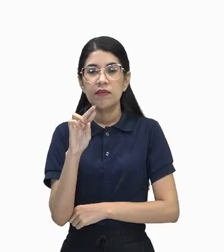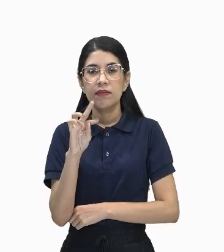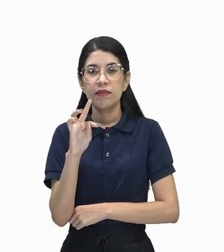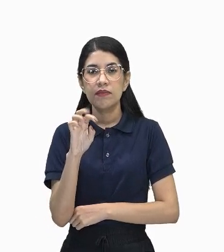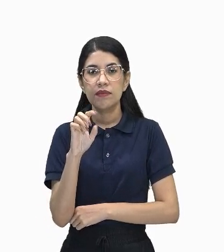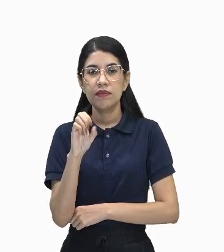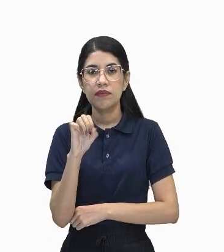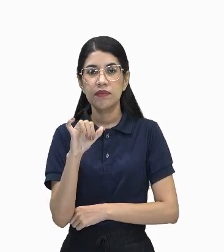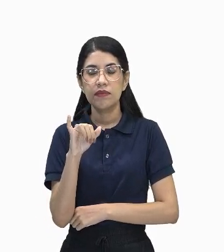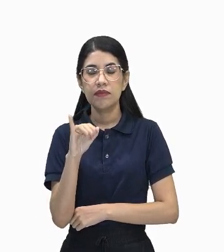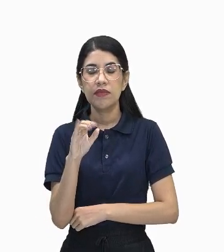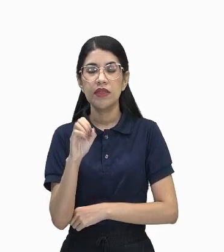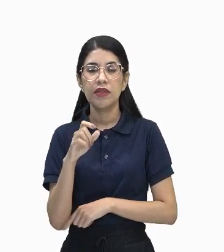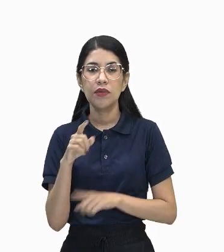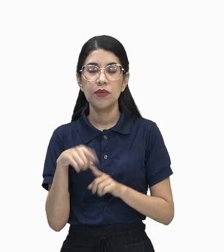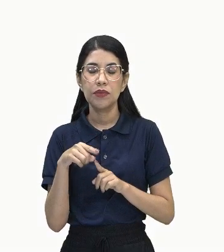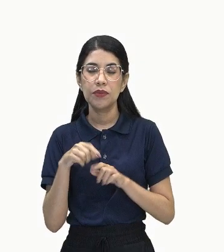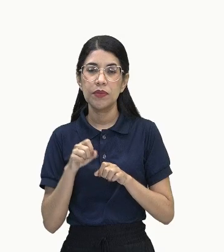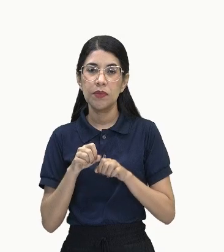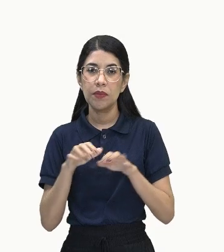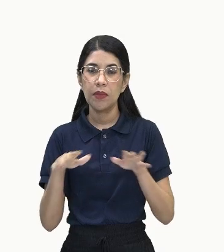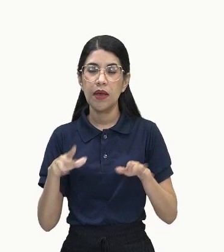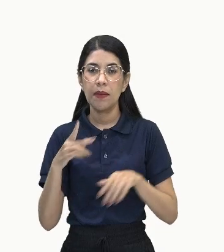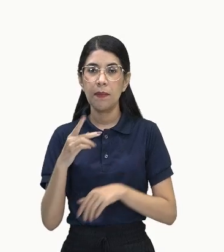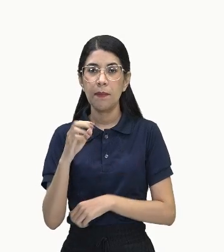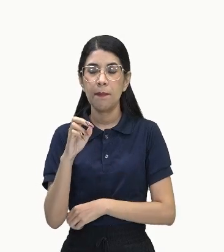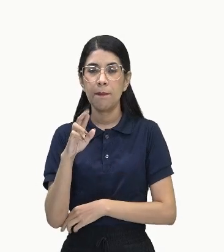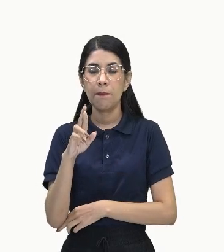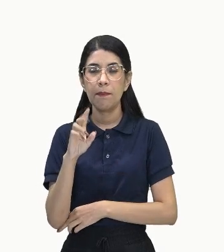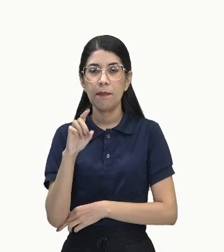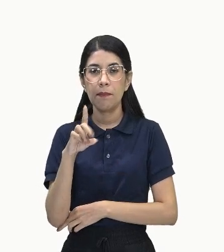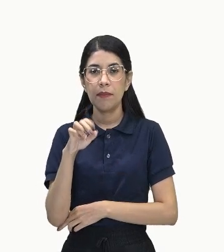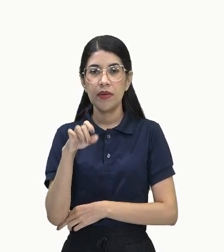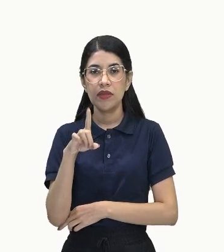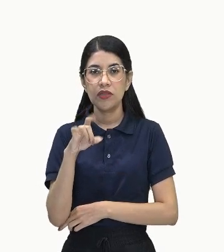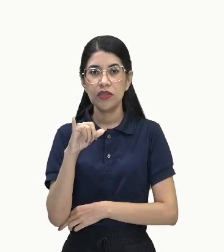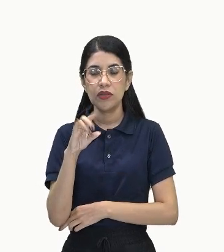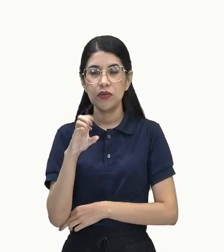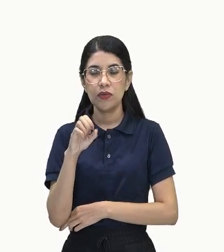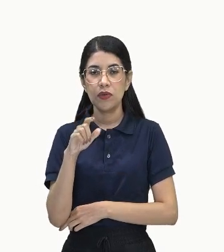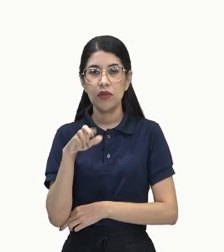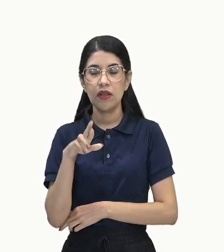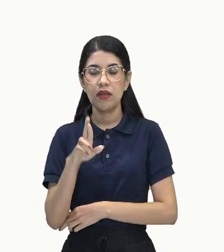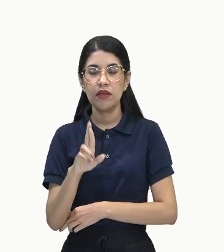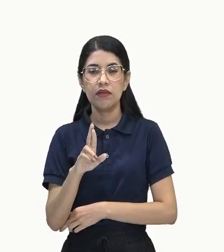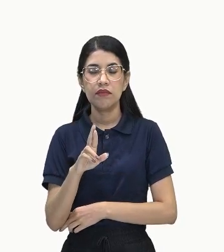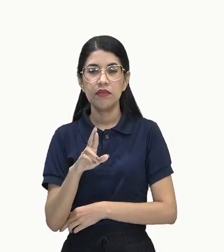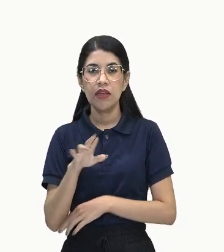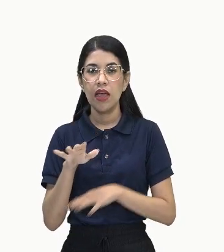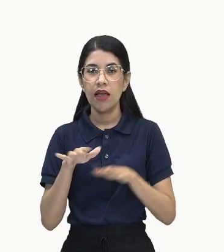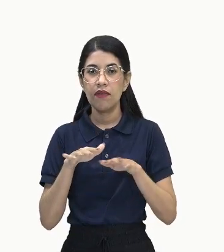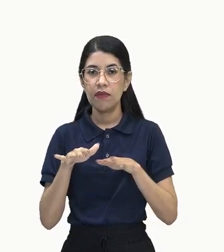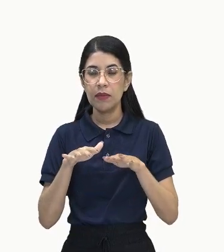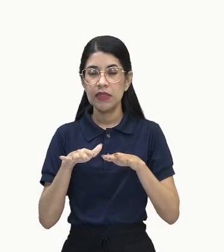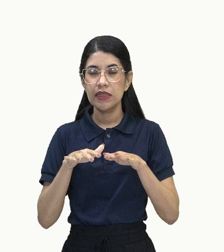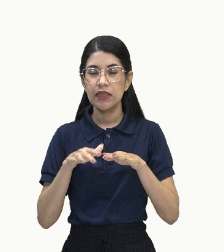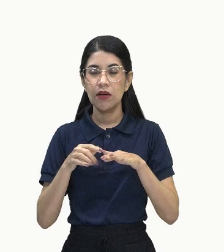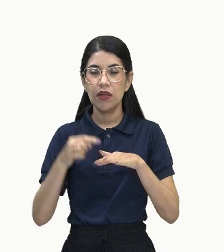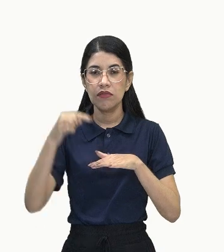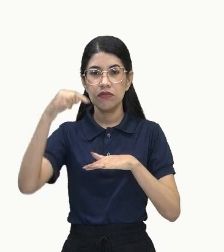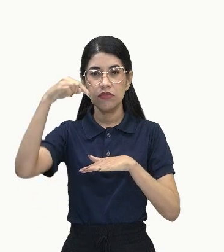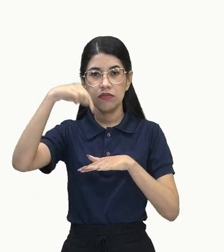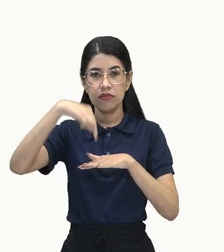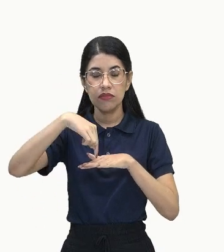que possui propagação perpendicular à sua vibração. Então, novamente aqui, um outro detalhe